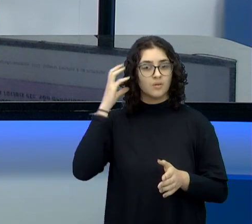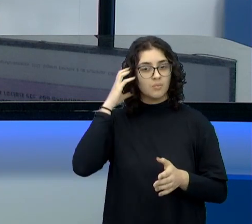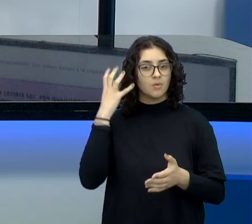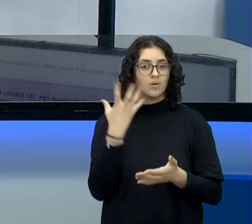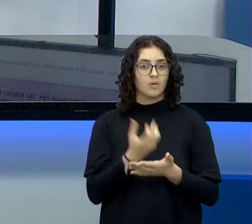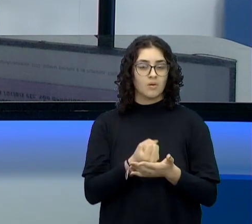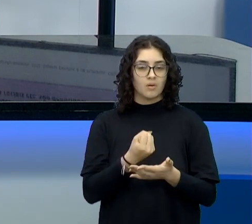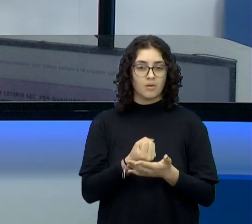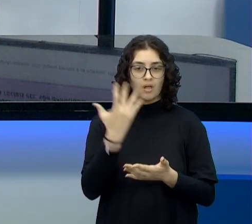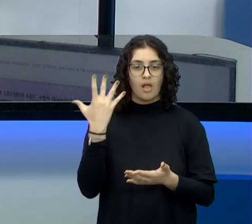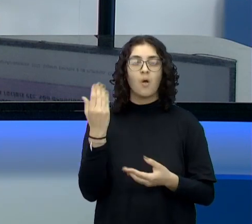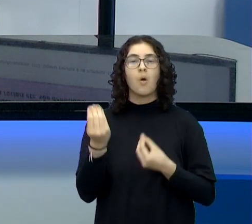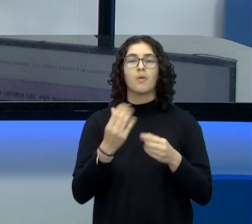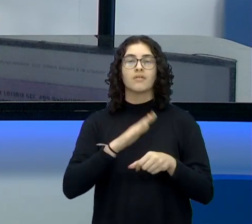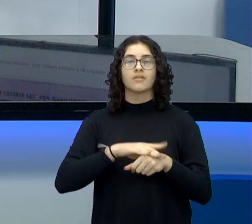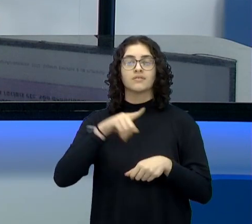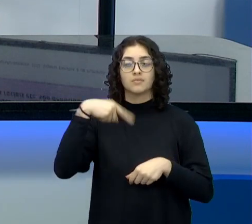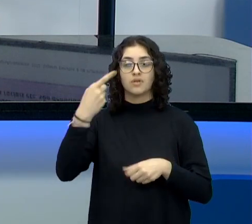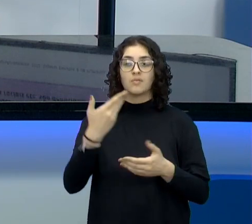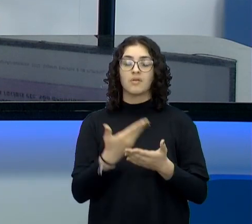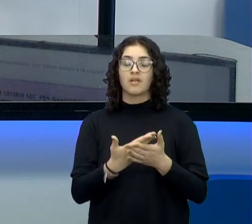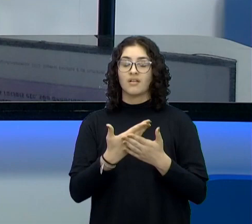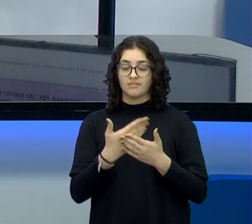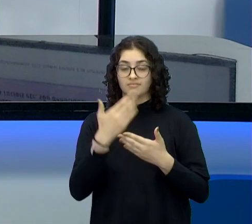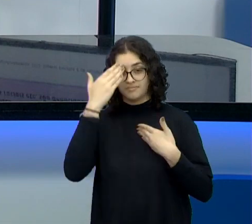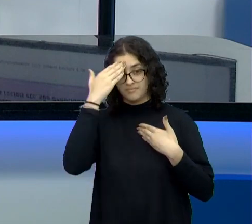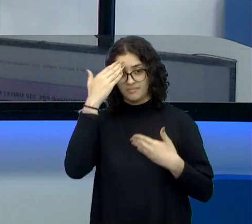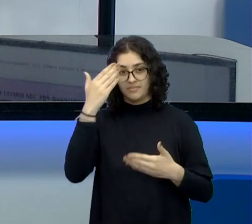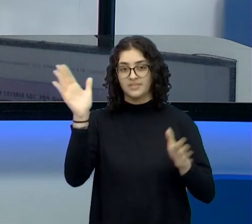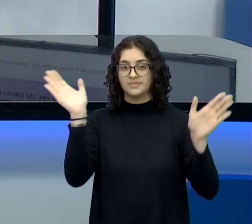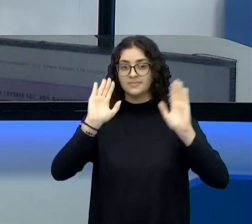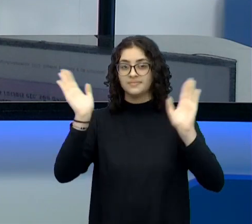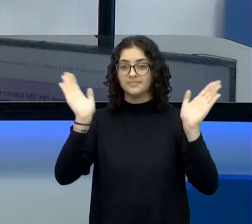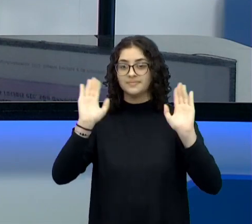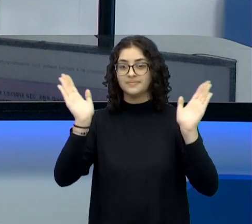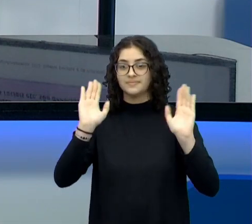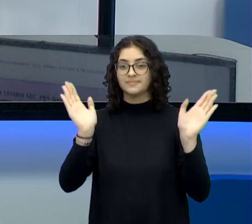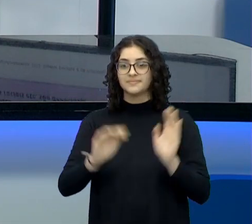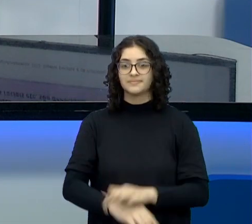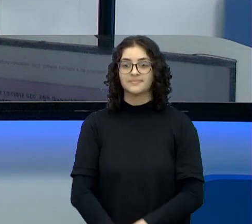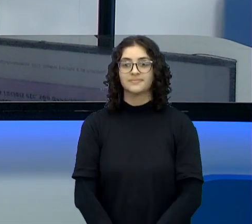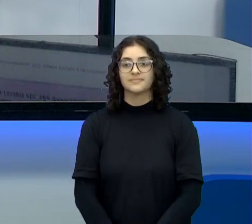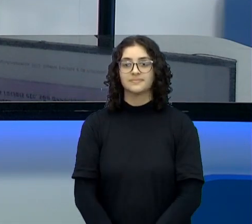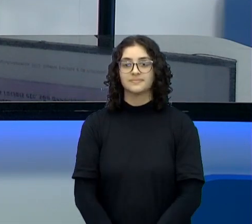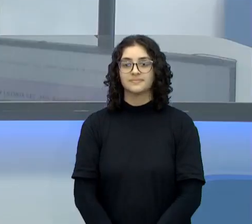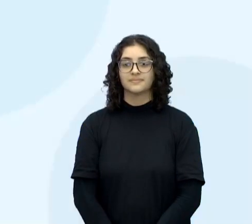como produzir. Pessoal, até a próxima aula. Muito obrigada. Um abração, Tchau, tchau. gente. Tchau, tchau.